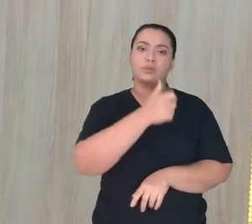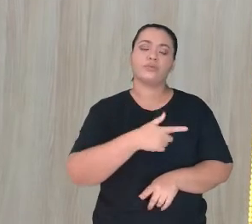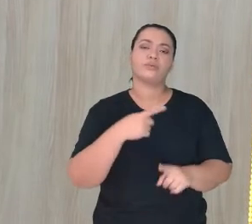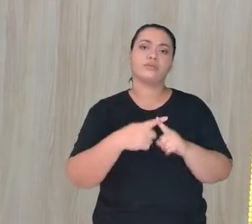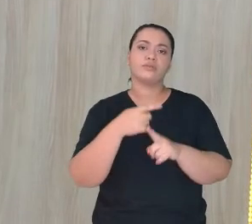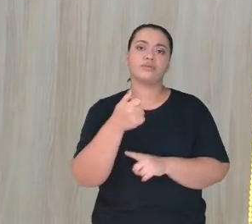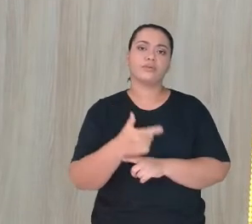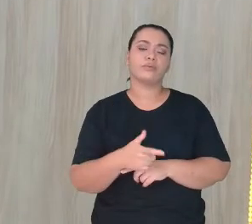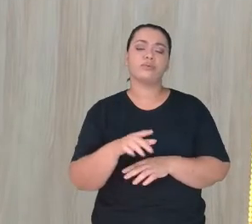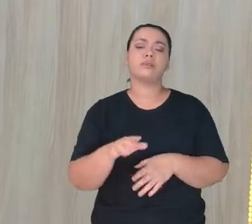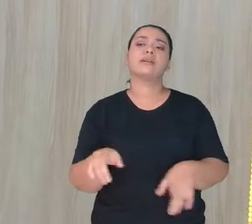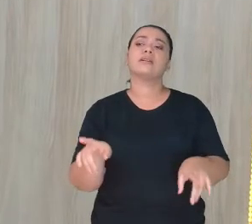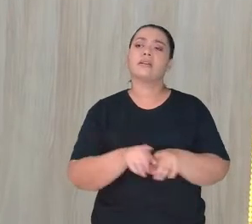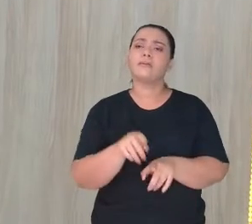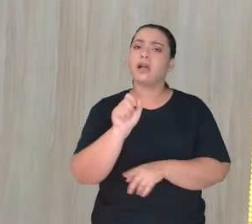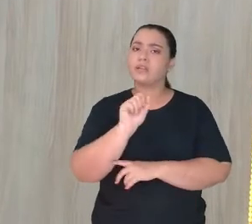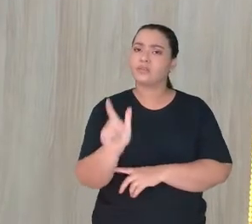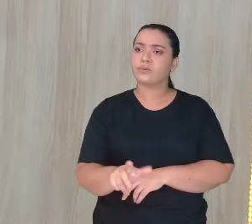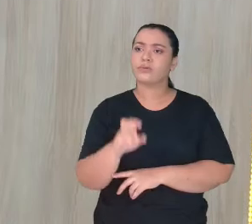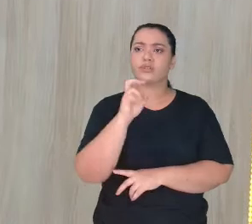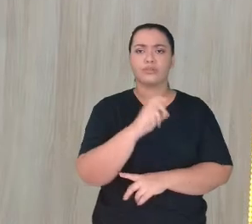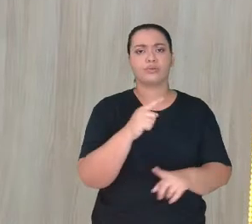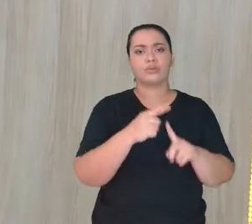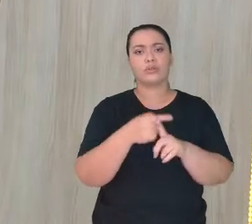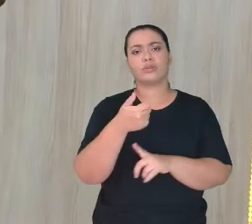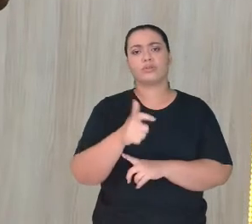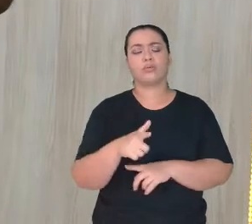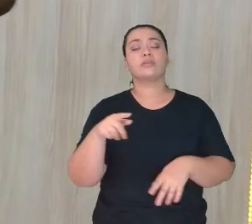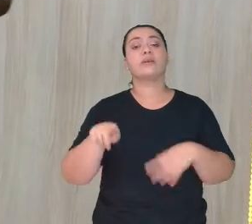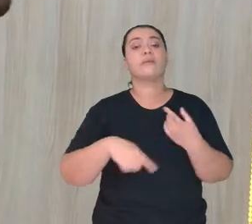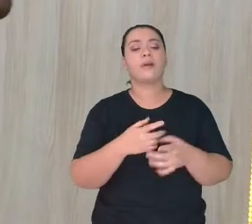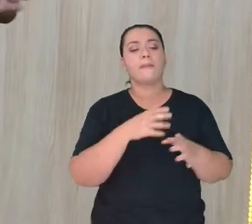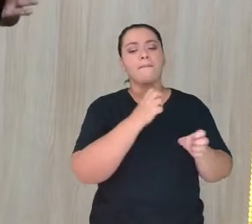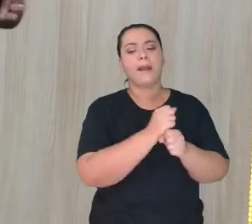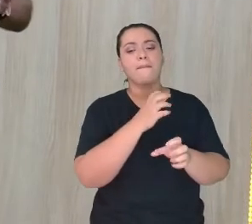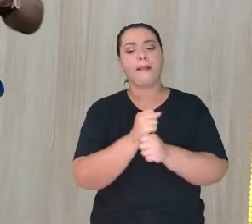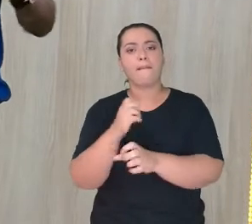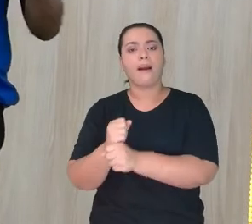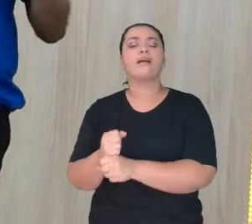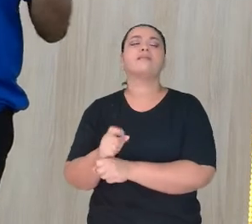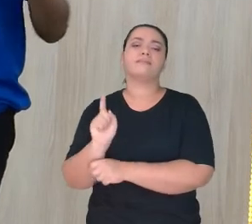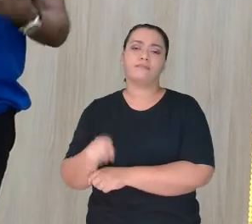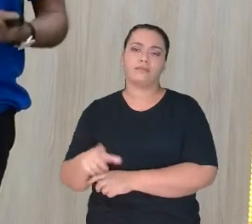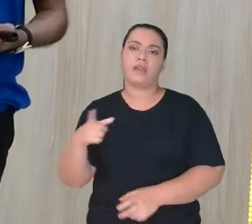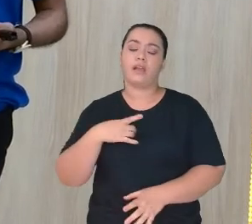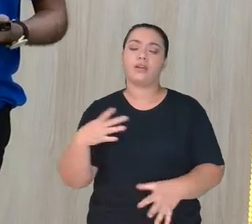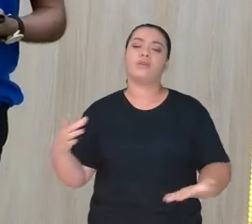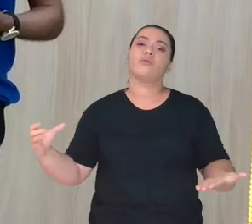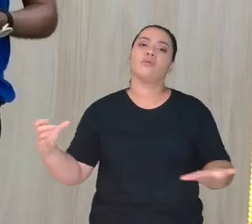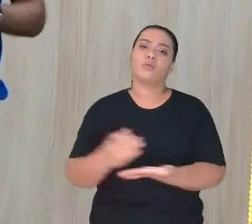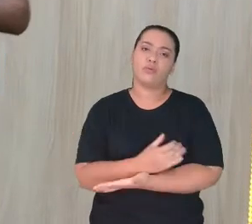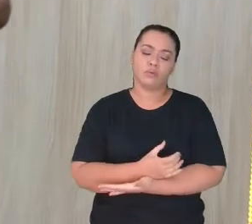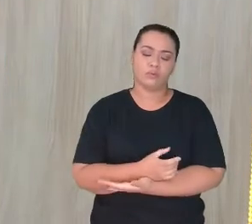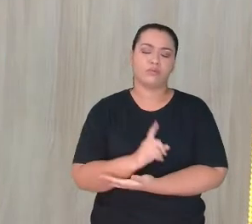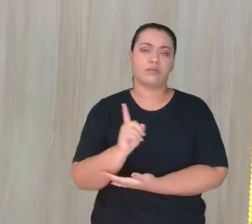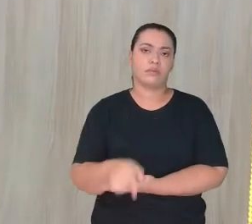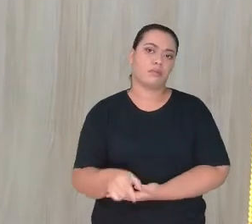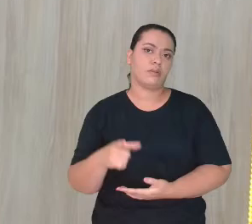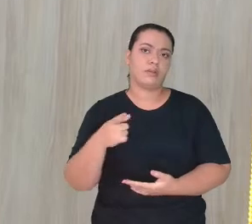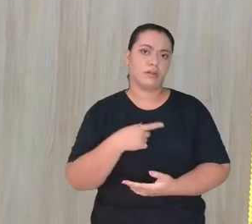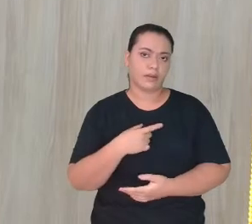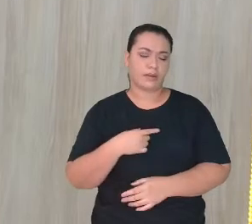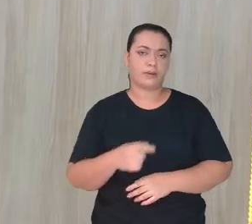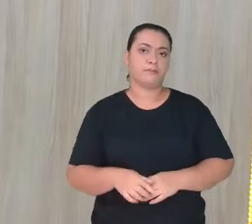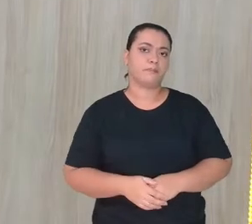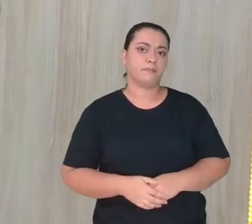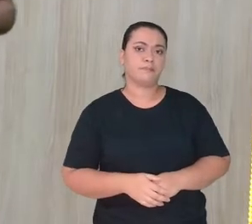azul, 5 vezes 12. Aí você pode ter o somatório desses três cálculos e conseguir encontrar o cálculo